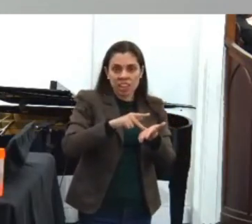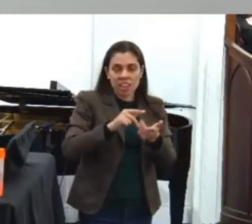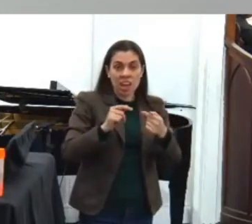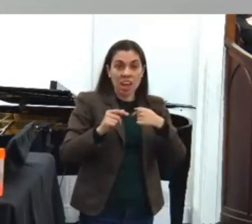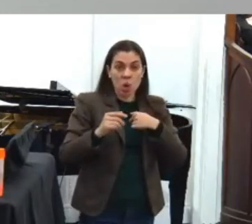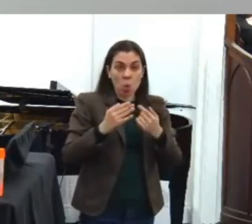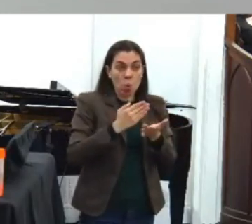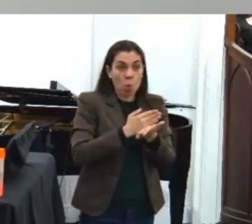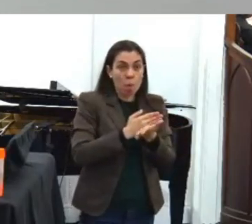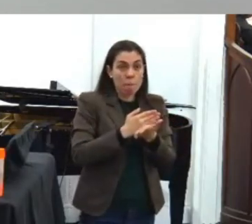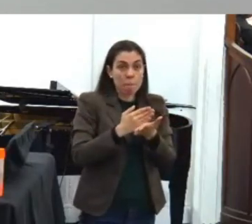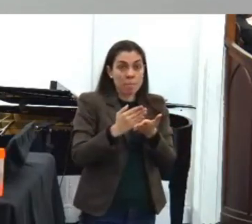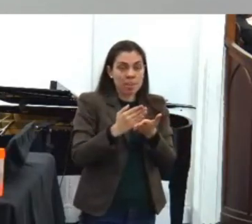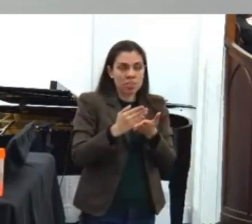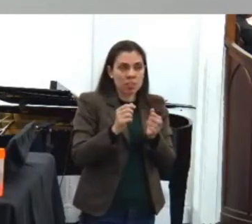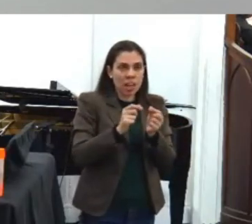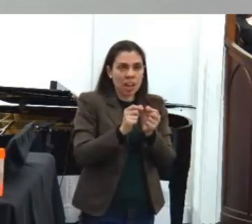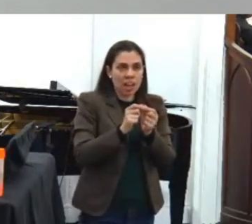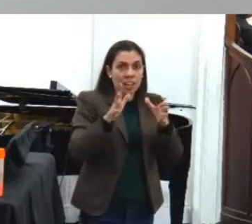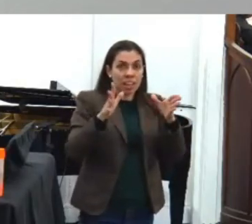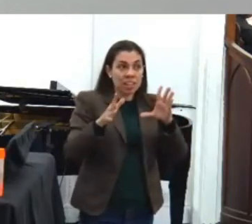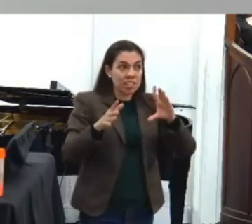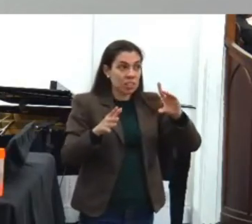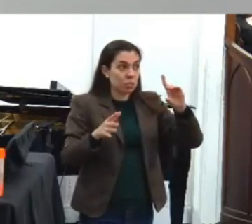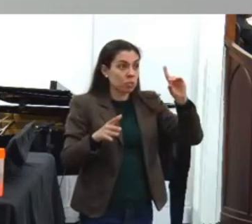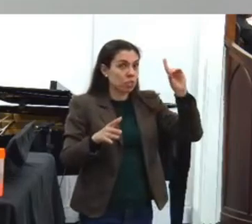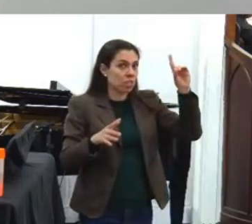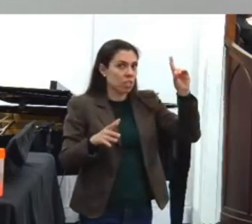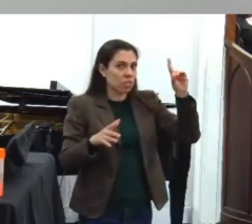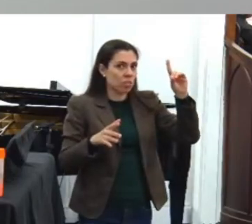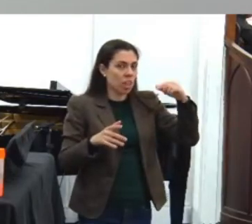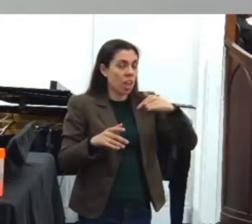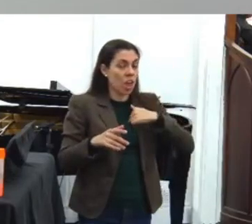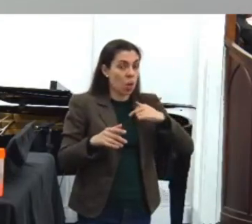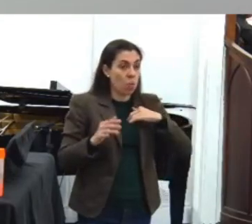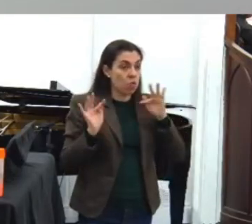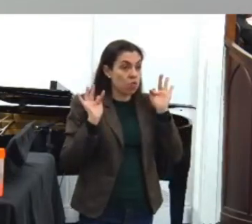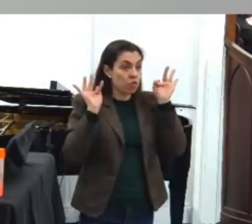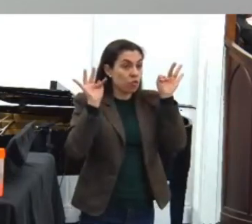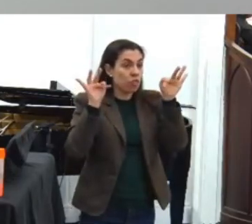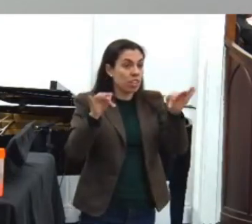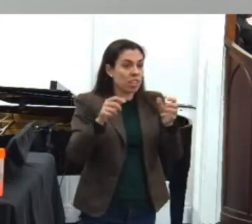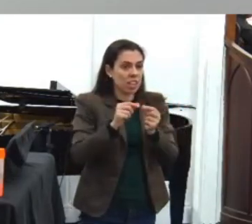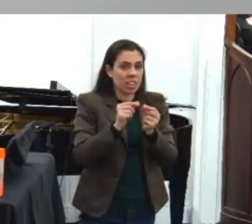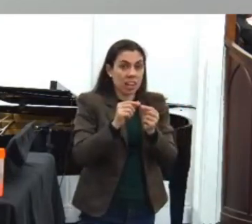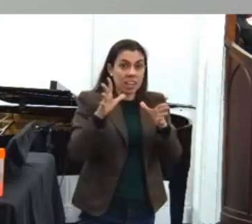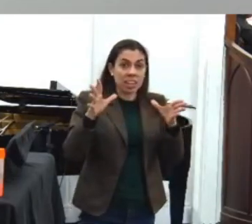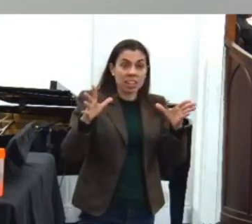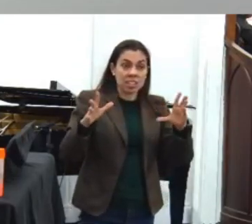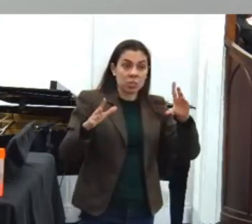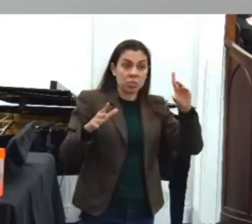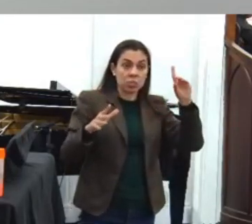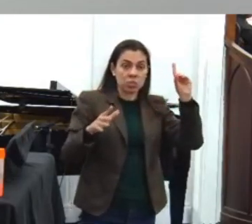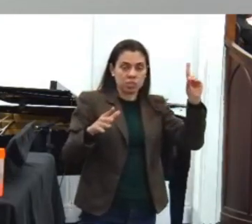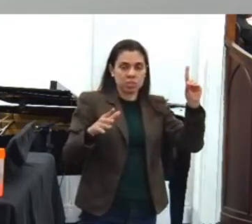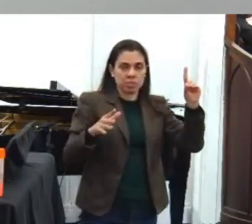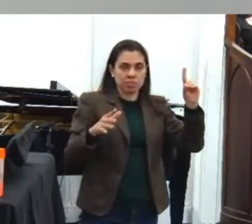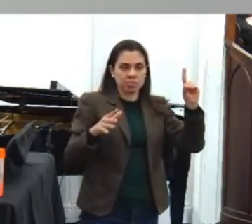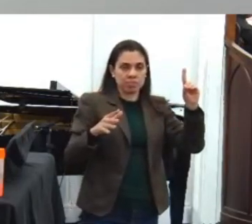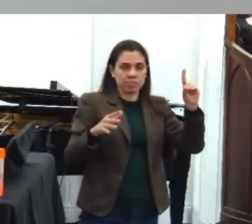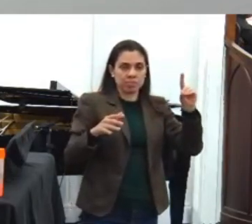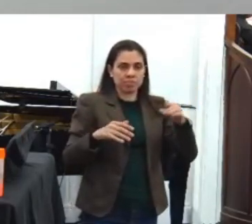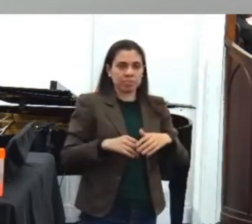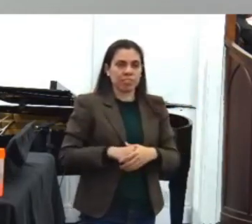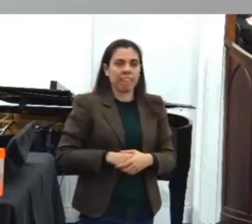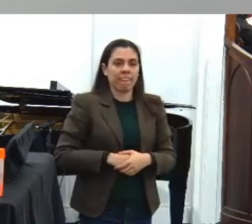ele se identifica. Ele é o Amém. Ele é a testemunha fiel e verdadeira. Ele